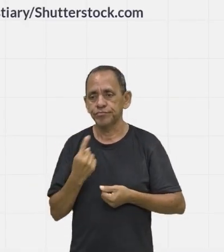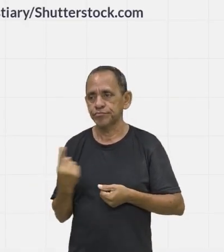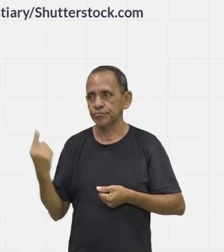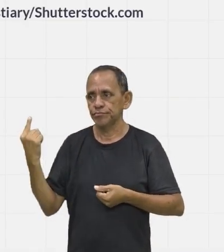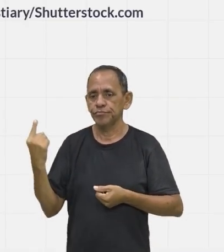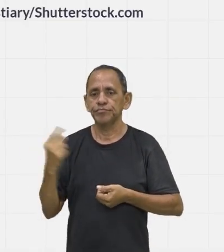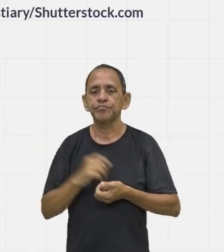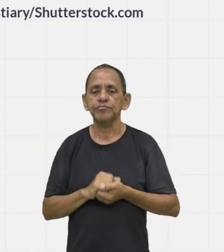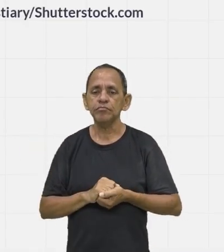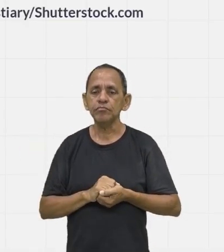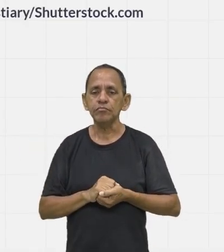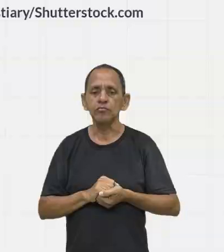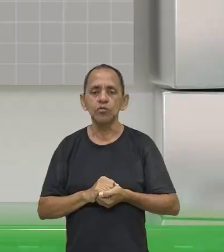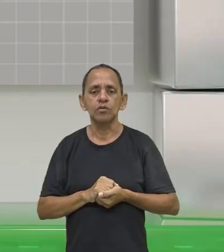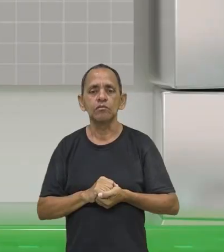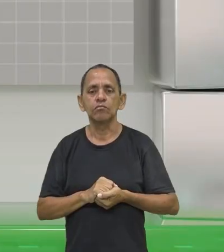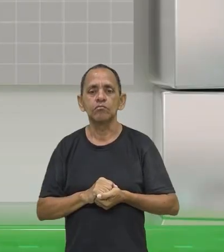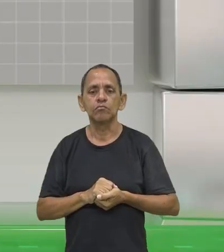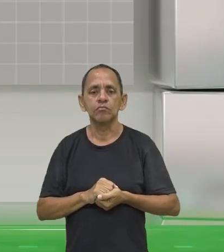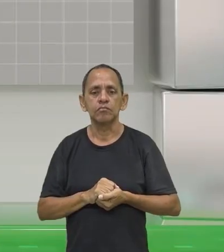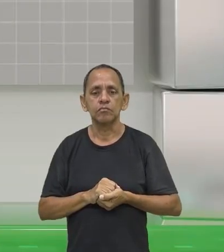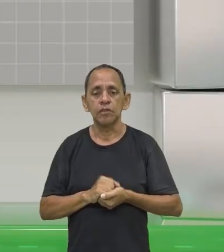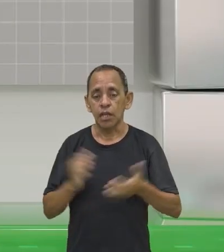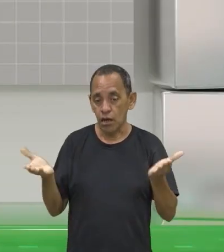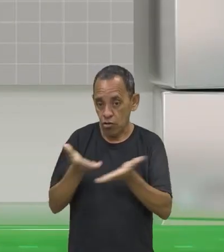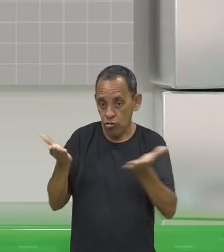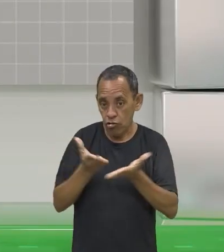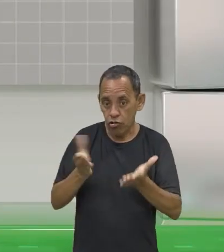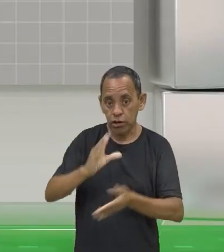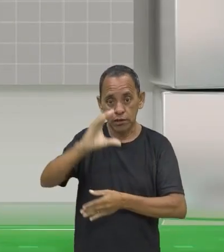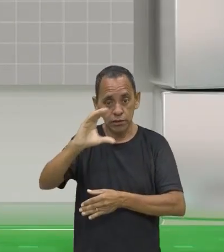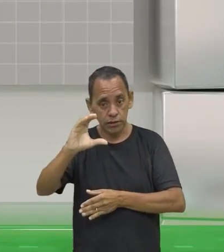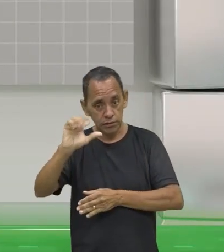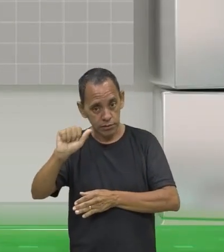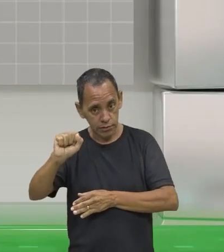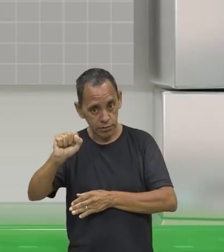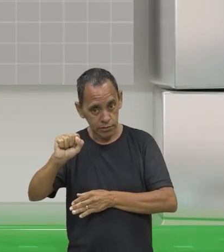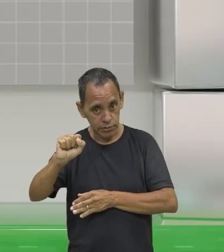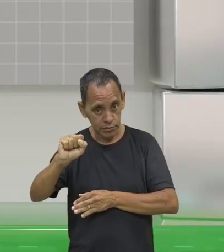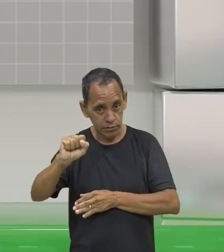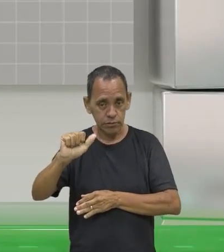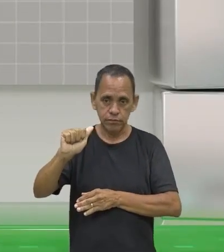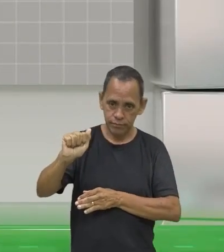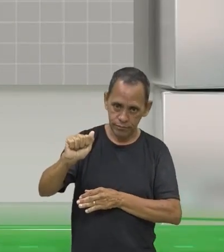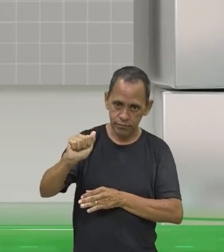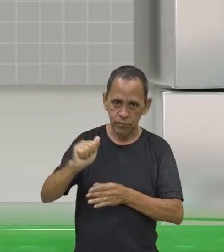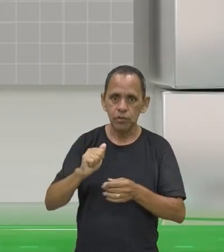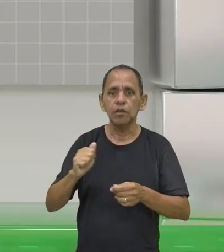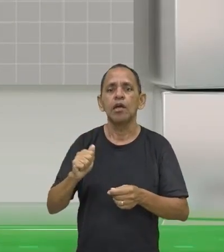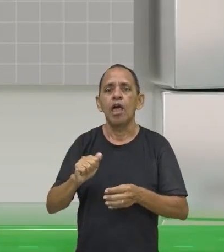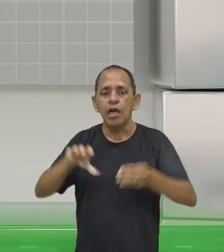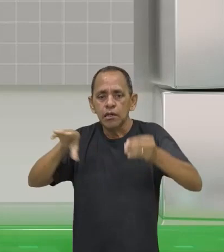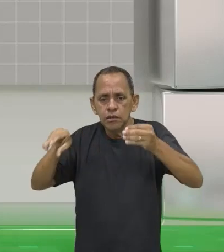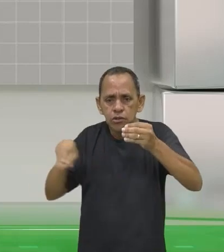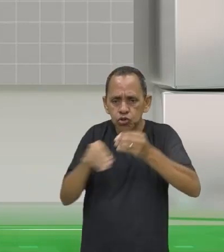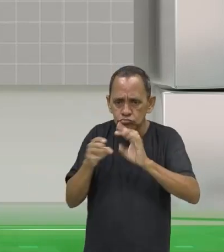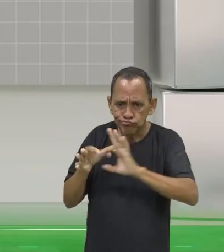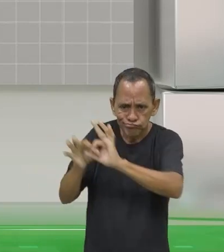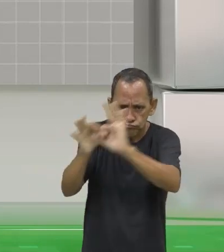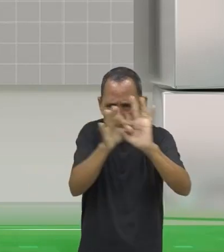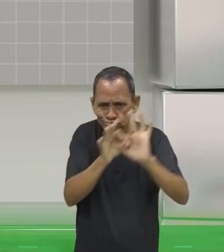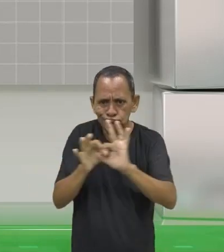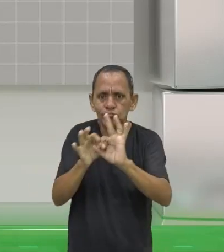importante, né, professora, que esses documentos, eles se complementam, tá bom? Eu tenho informações que eu vou